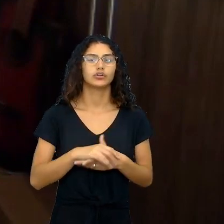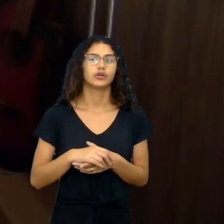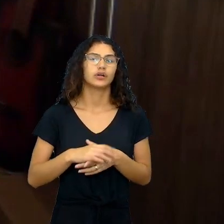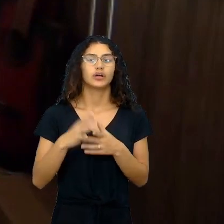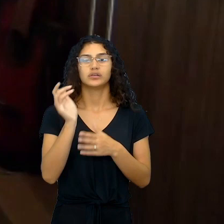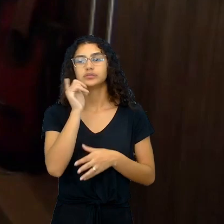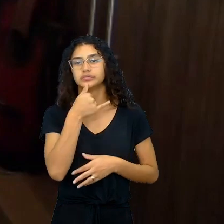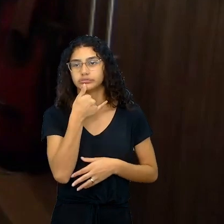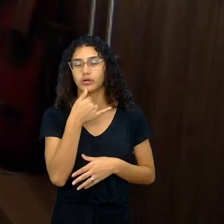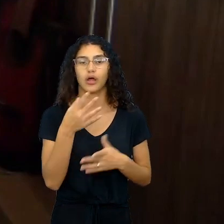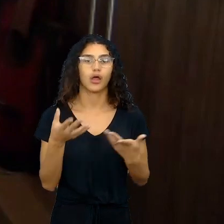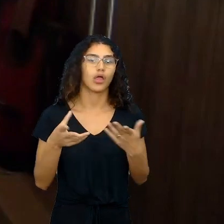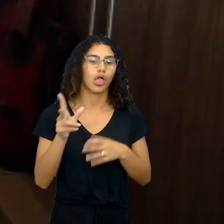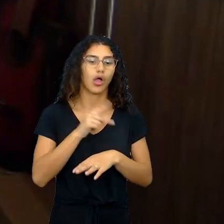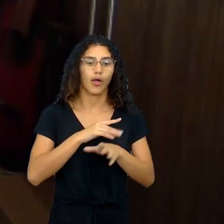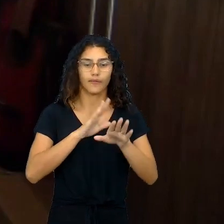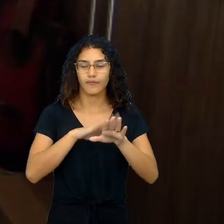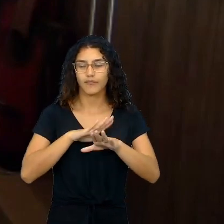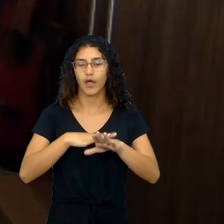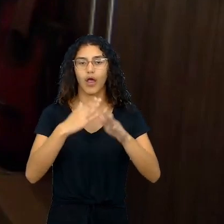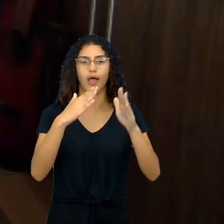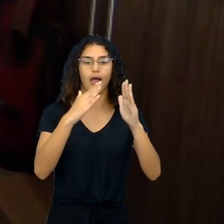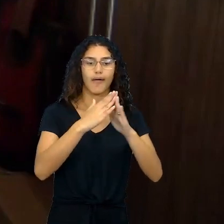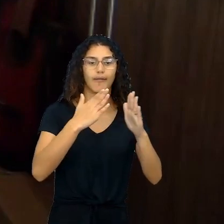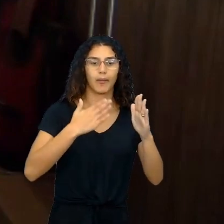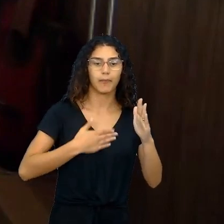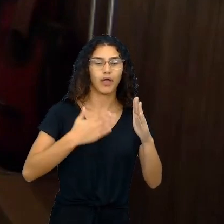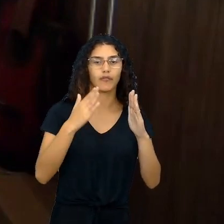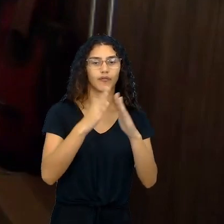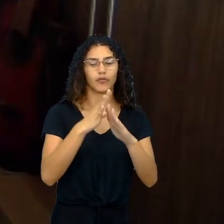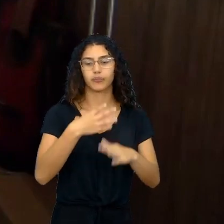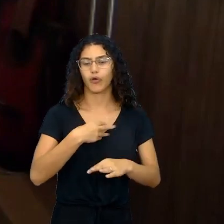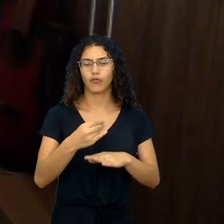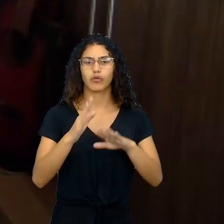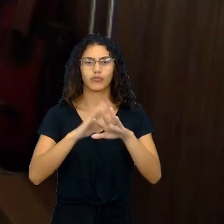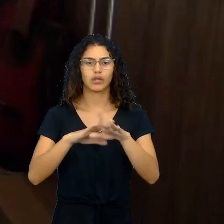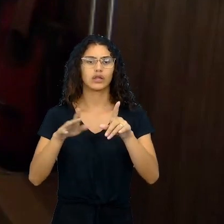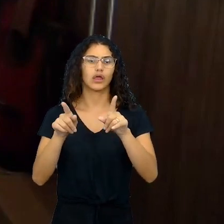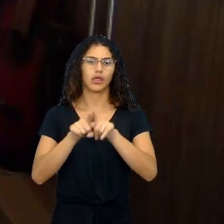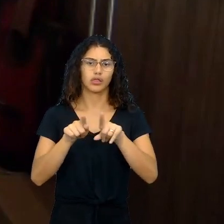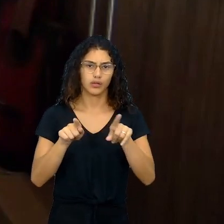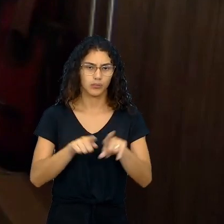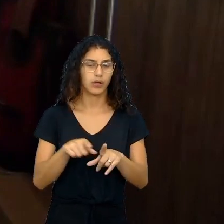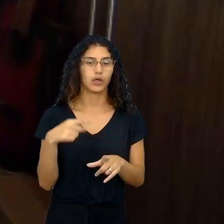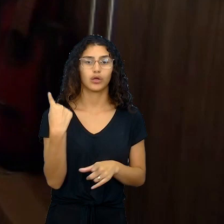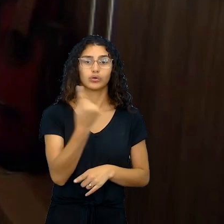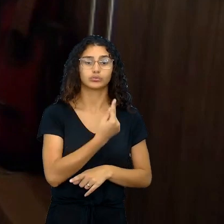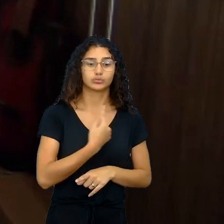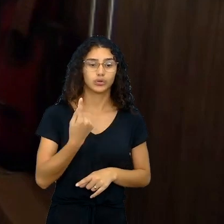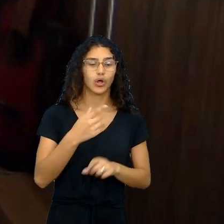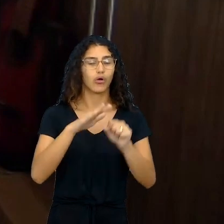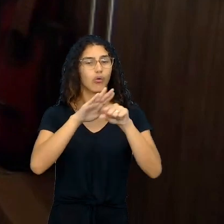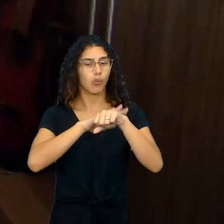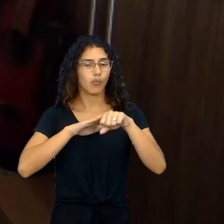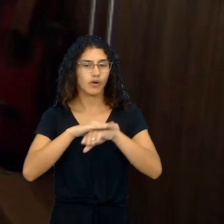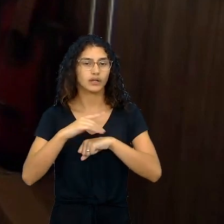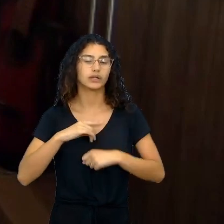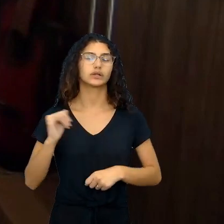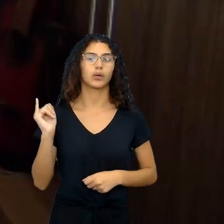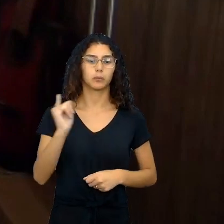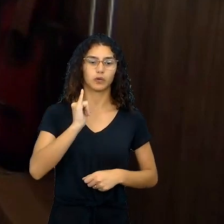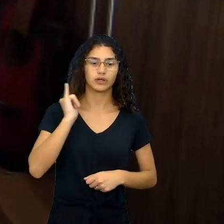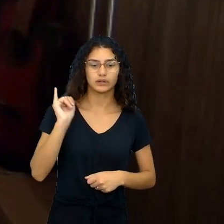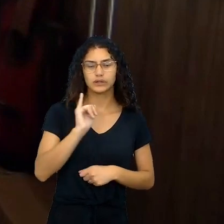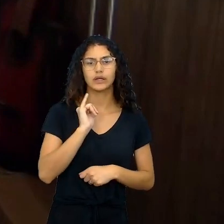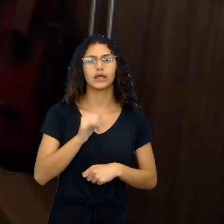Nossa, eu faço aqui na minha casa, eu faço meus filhos fazerem, né? a gente conversa sobre a importância, a